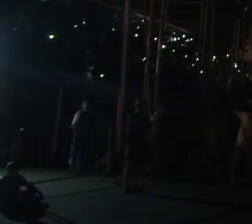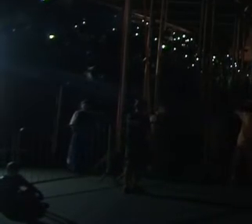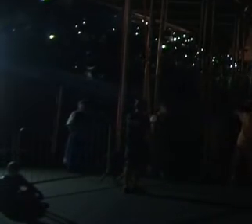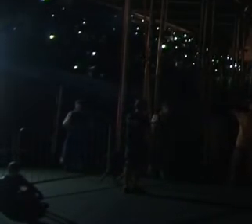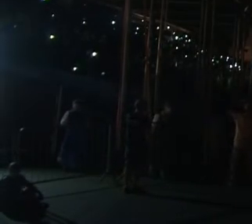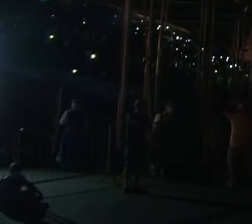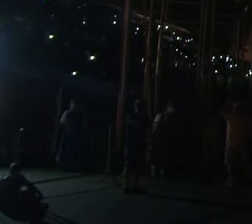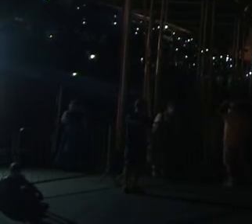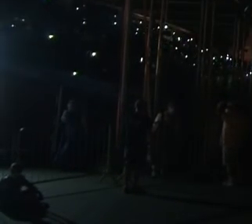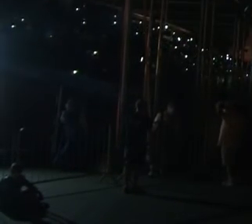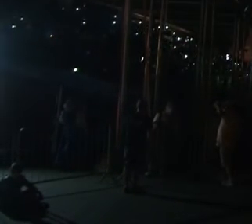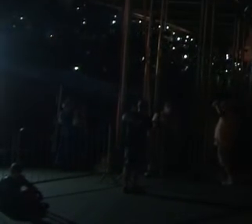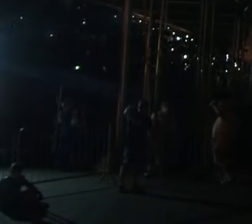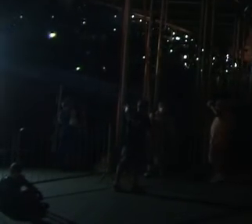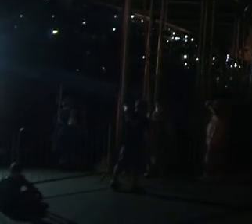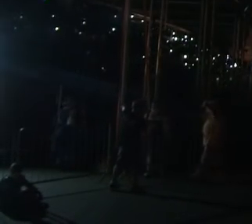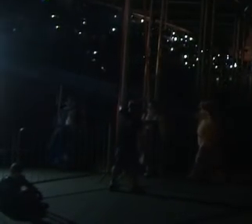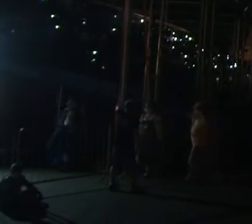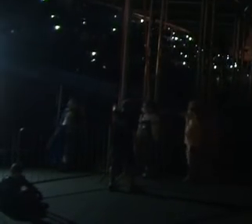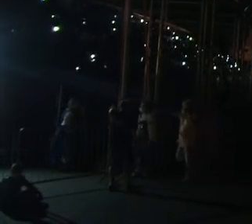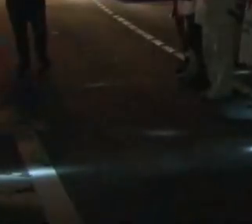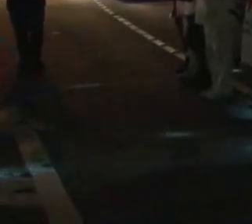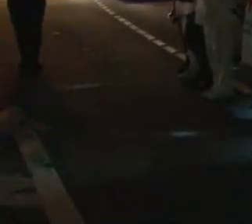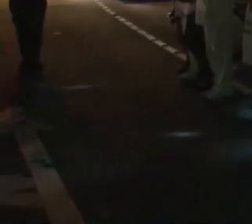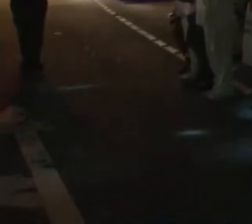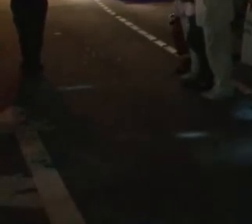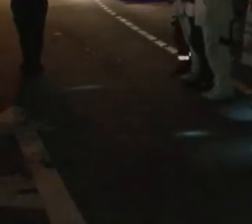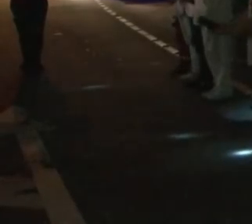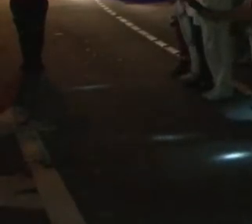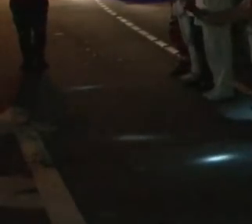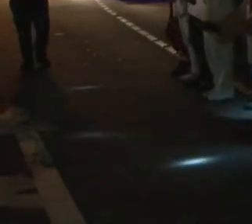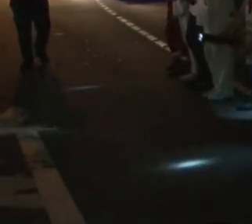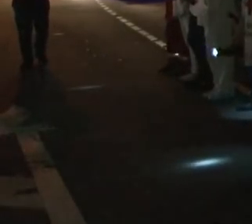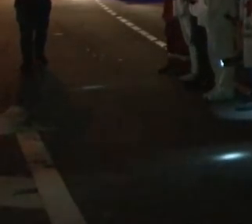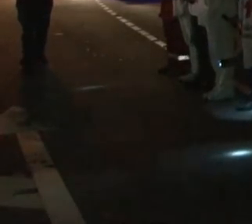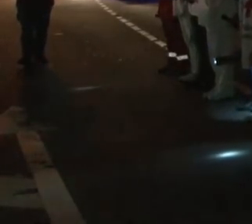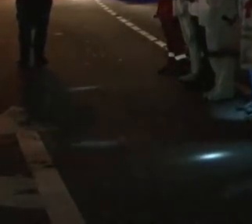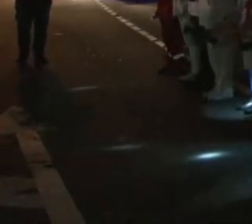celulares acesos representam a luz do mundo e a luz da vida.